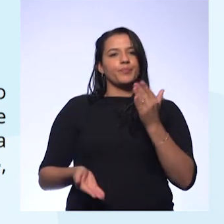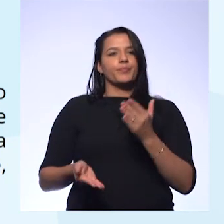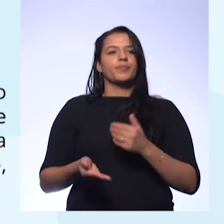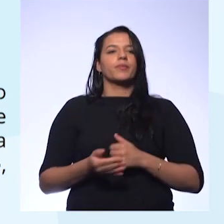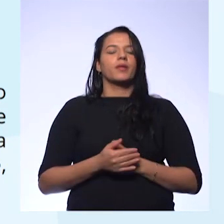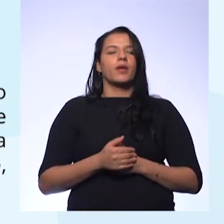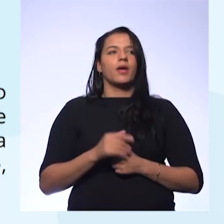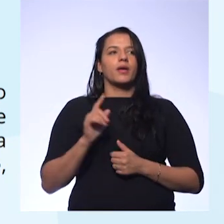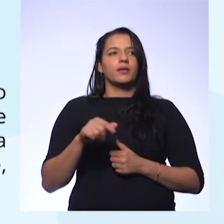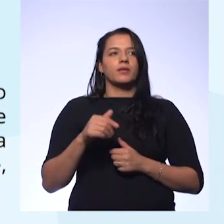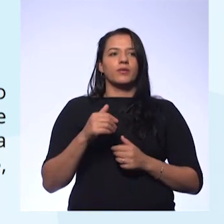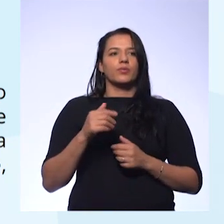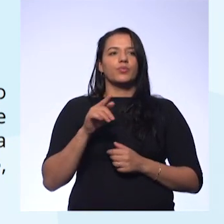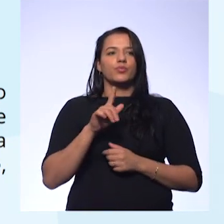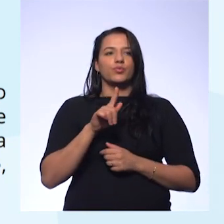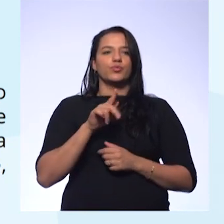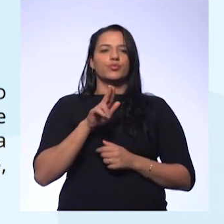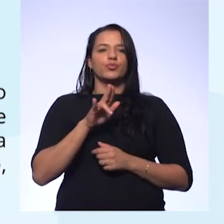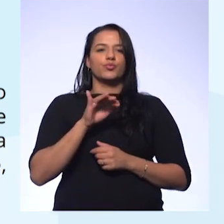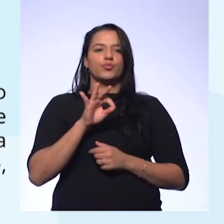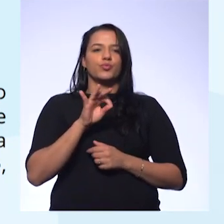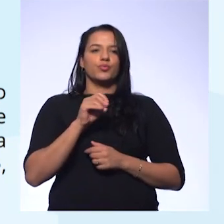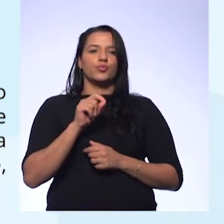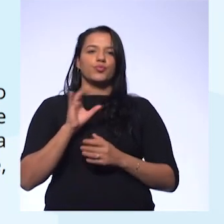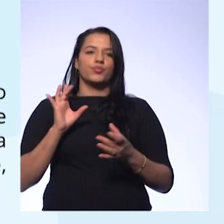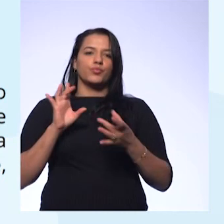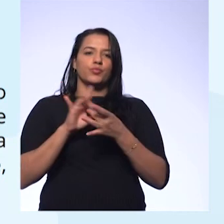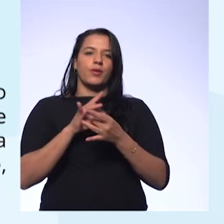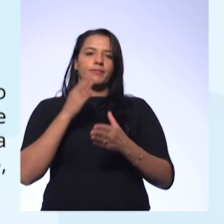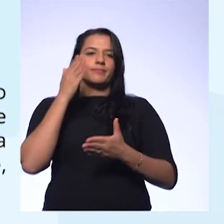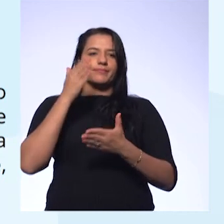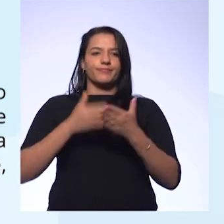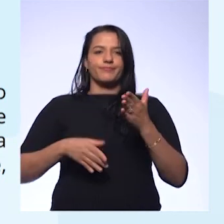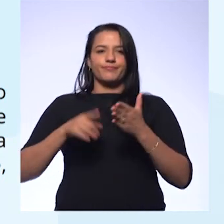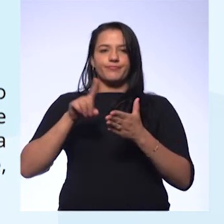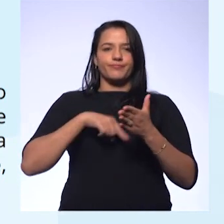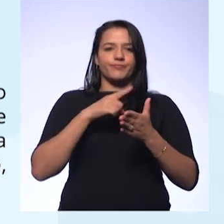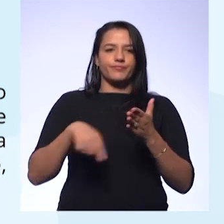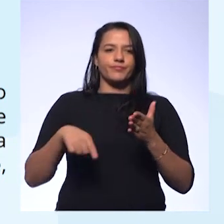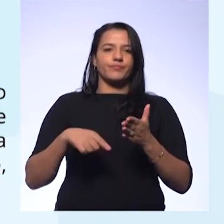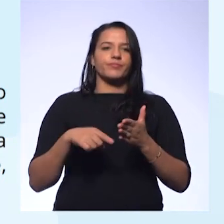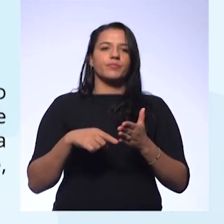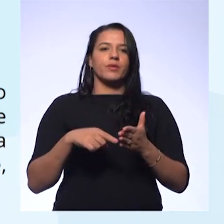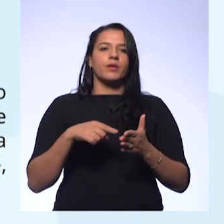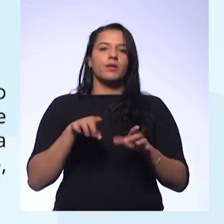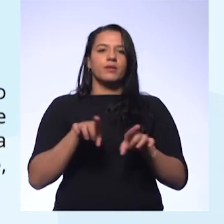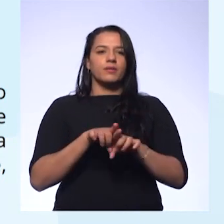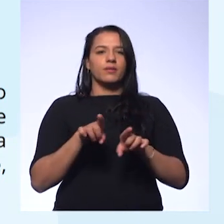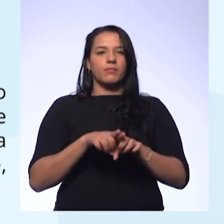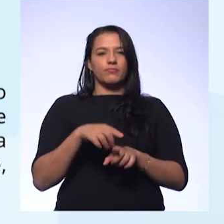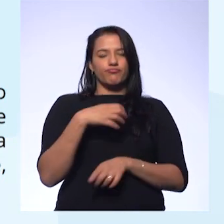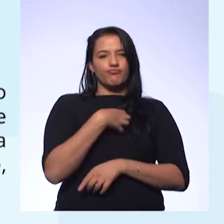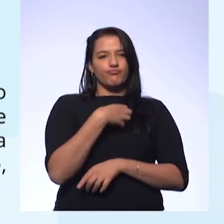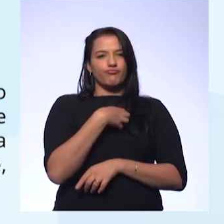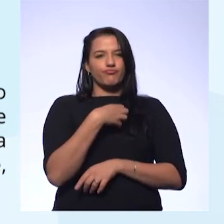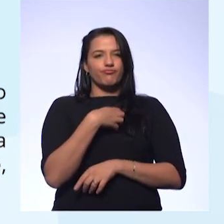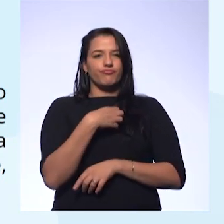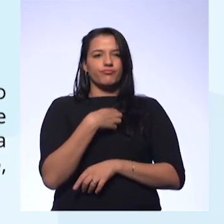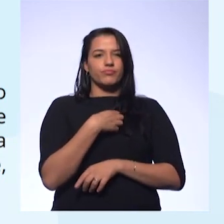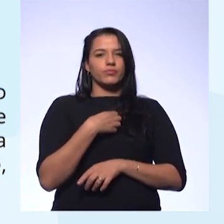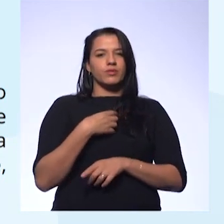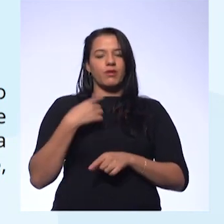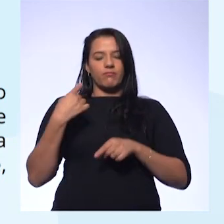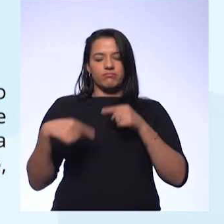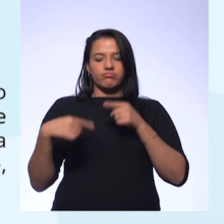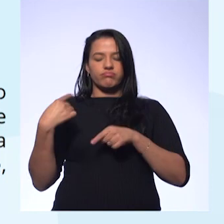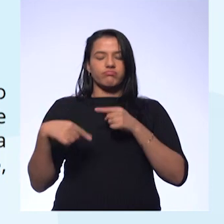Júlio Prestes não assume, a política do café com leite é rompida, e existe um sentimento de revanchismo por parte dos